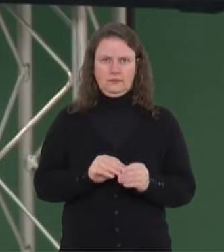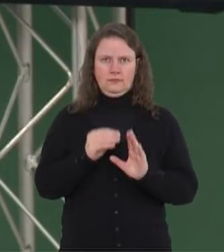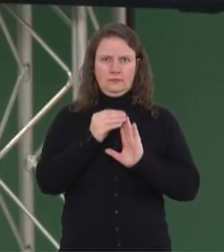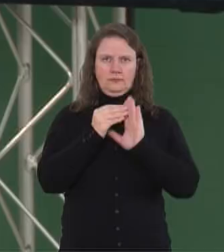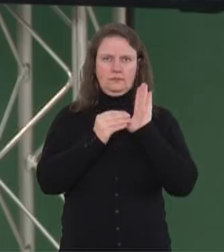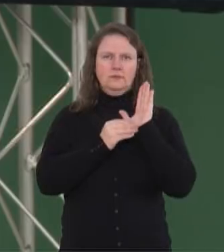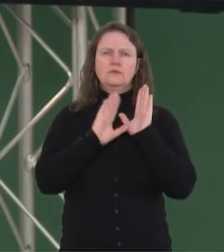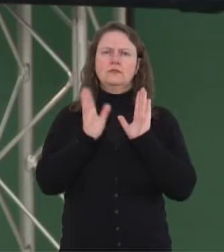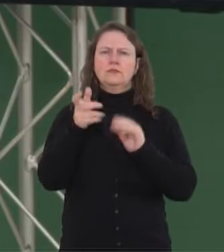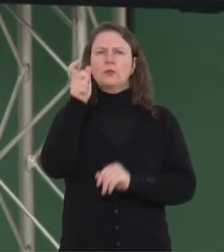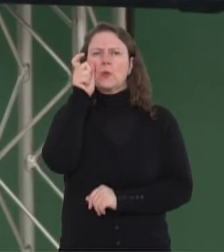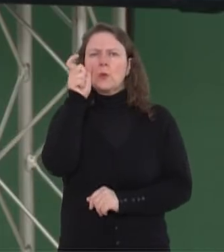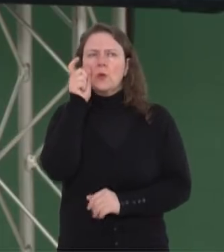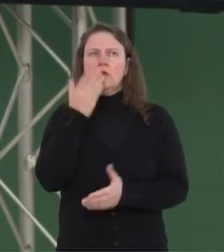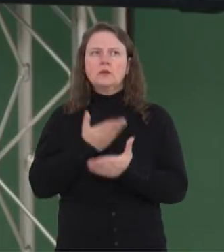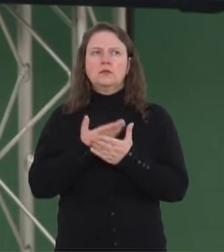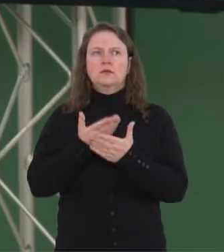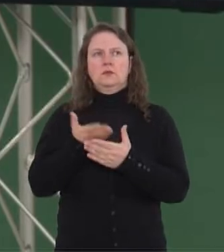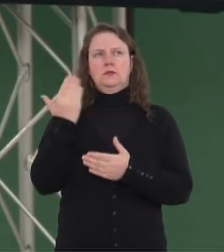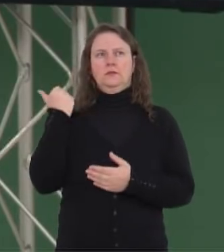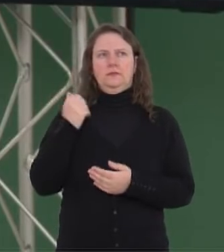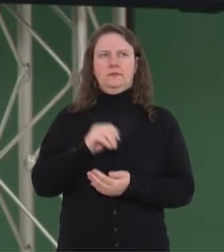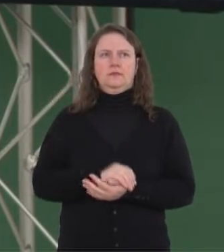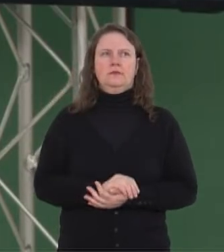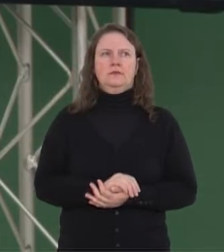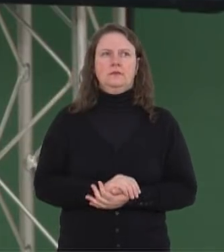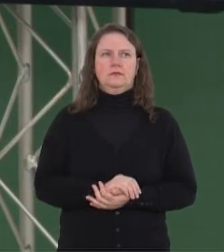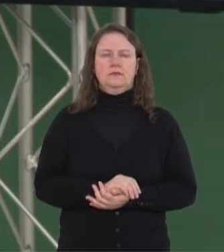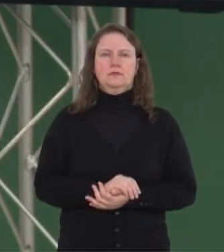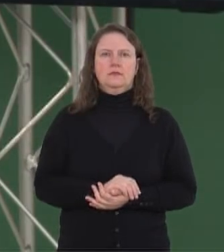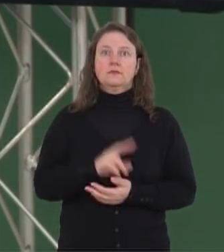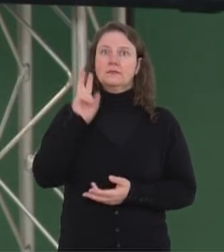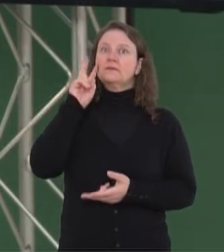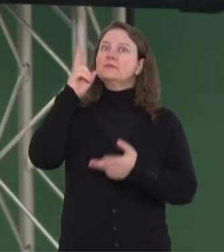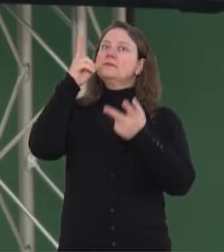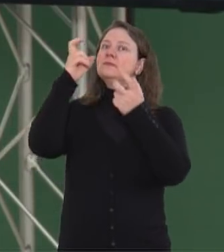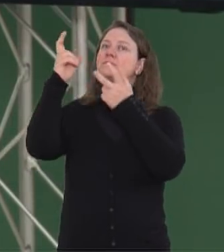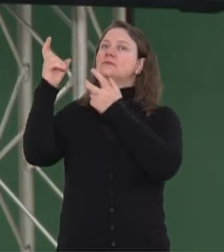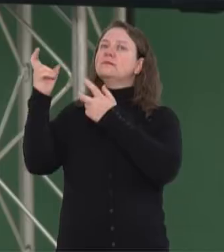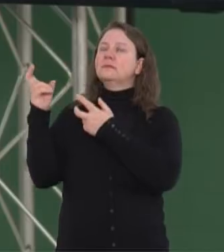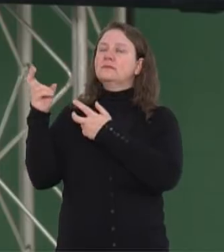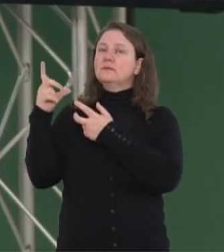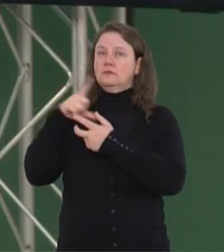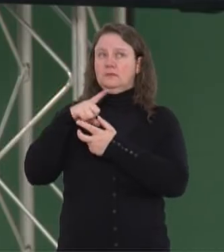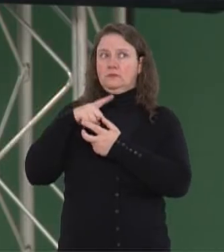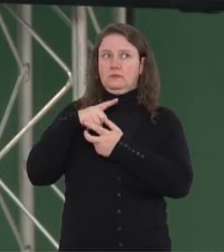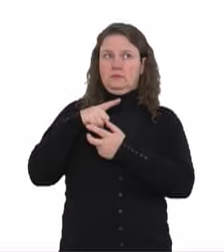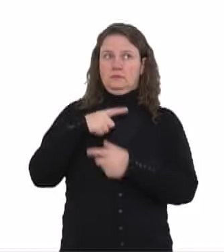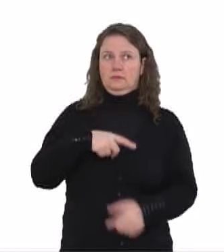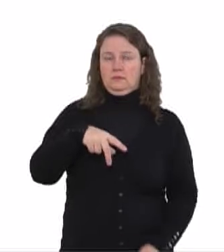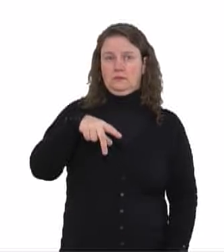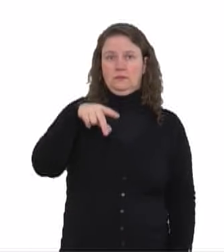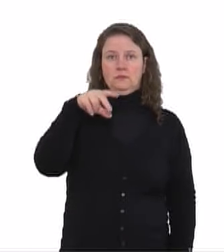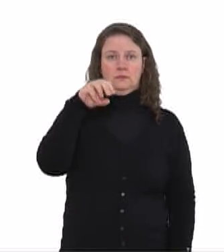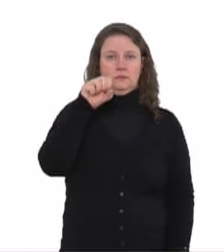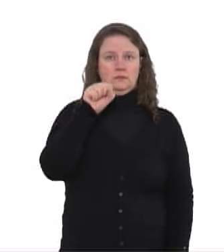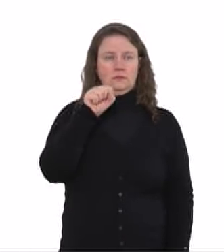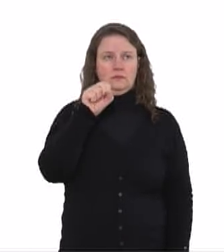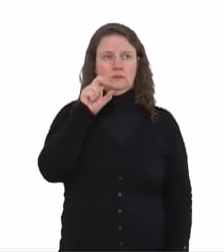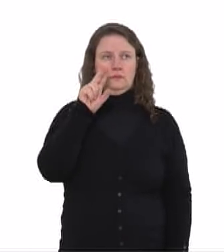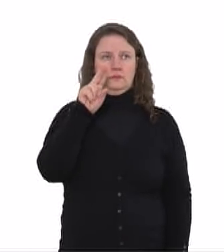que a gente já viu nas aulinhas anteriores? Olha só, nós temos